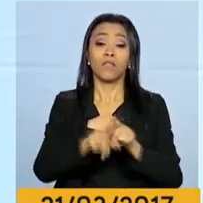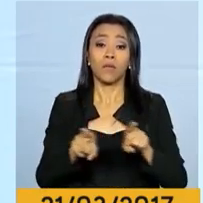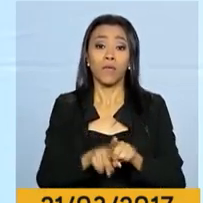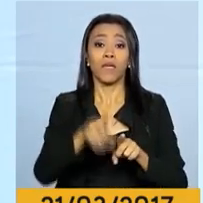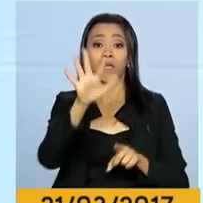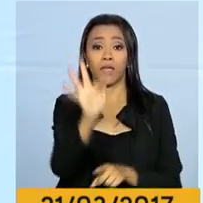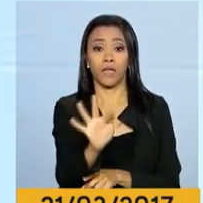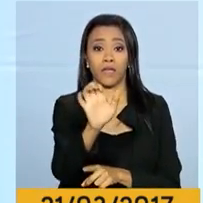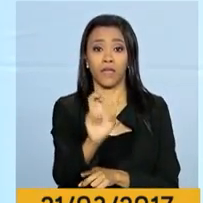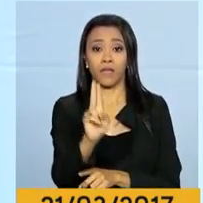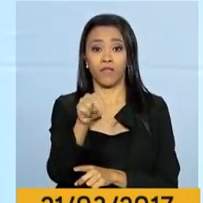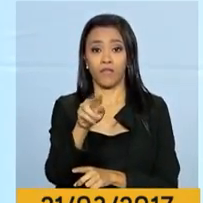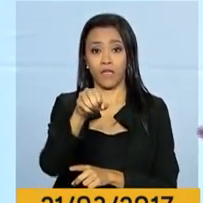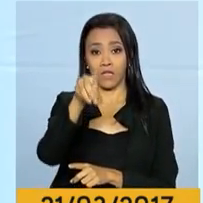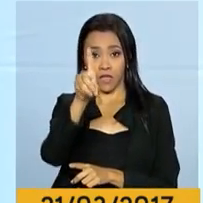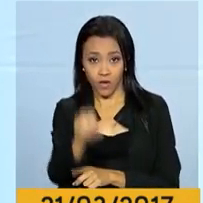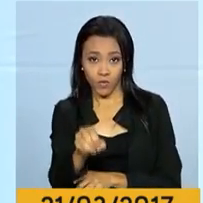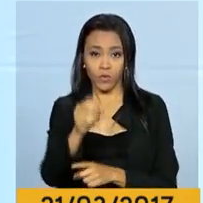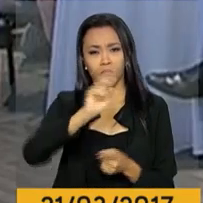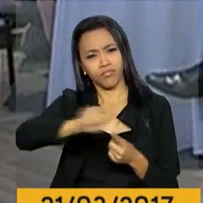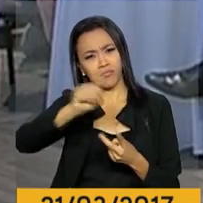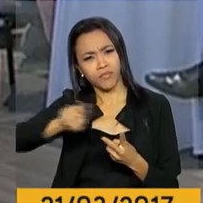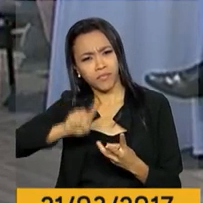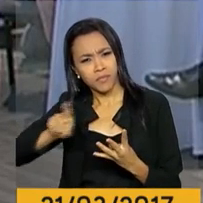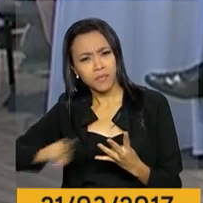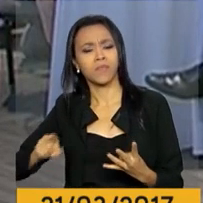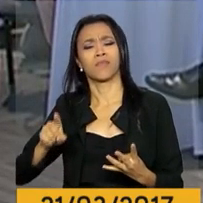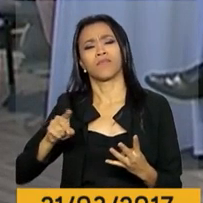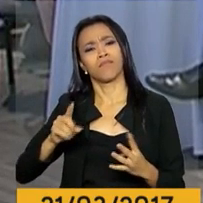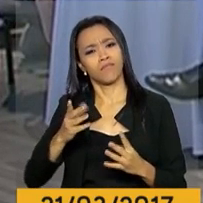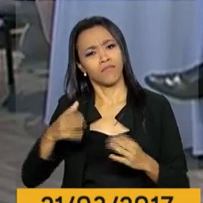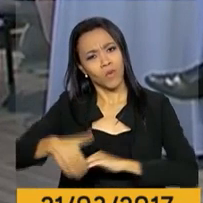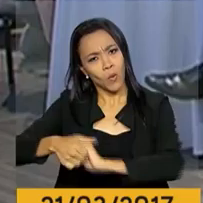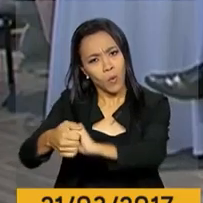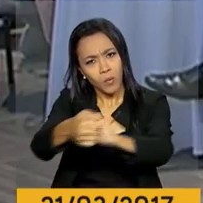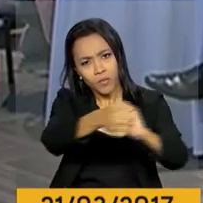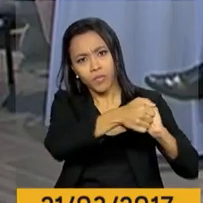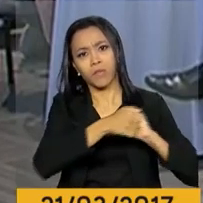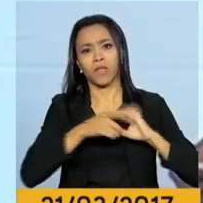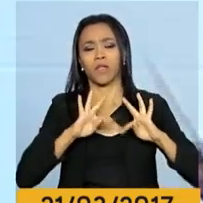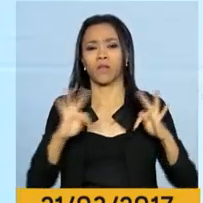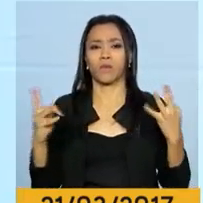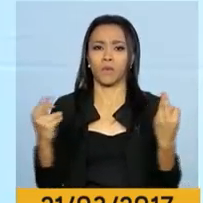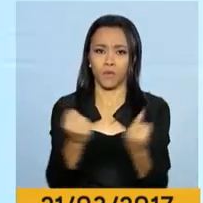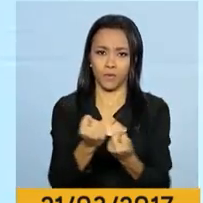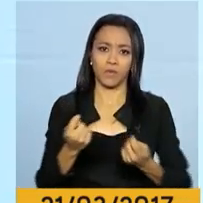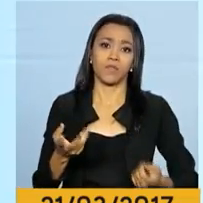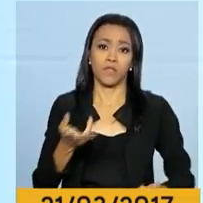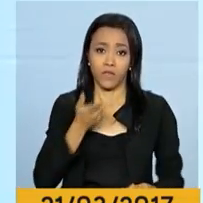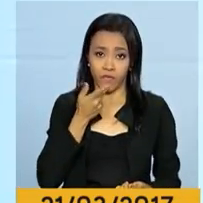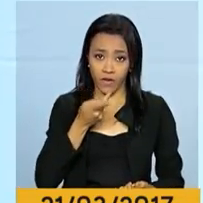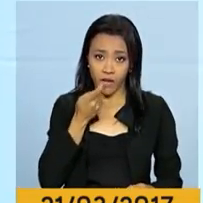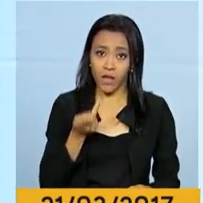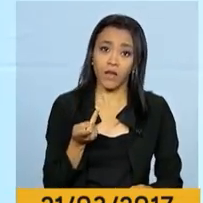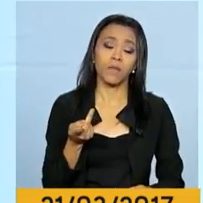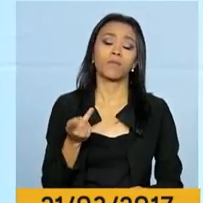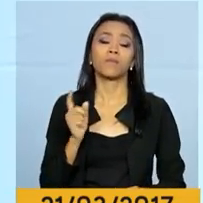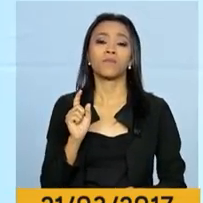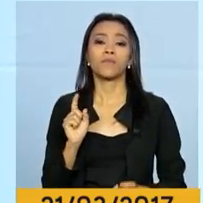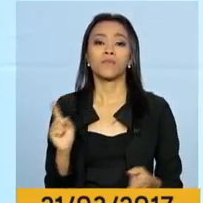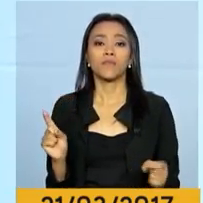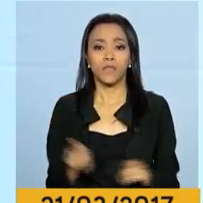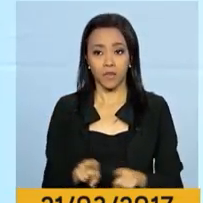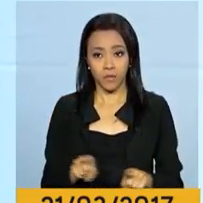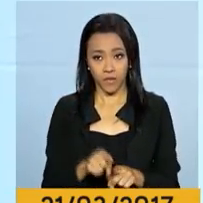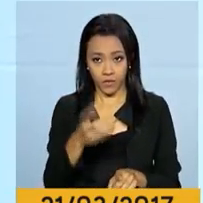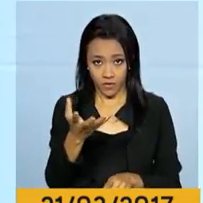Filho, cumprimentar a todos e dizer que, na verdade, também eu